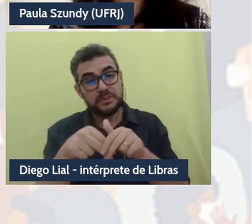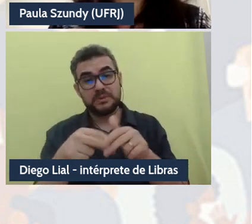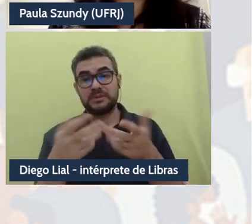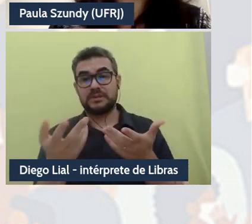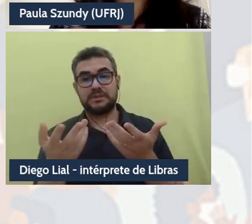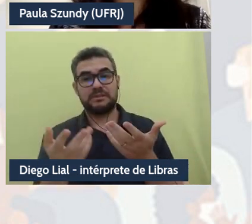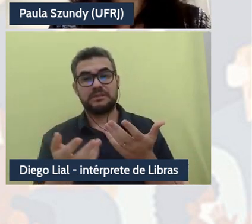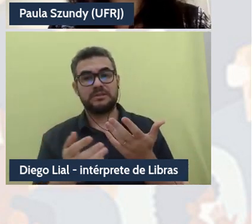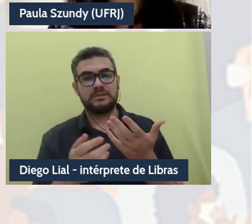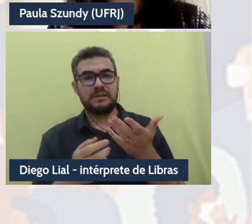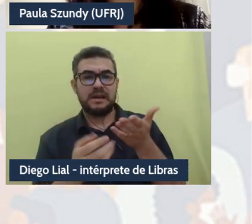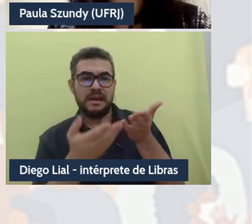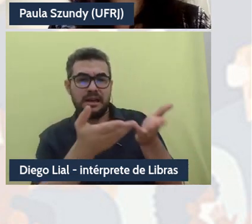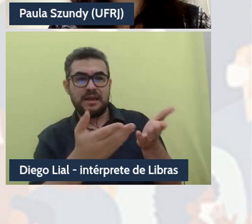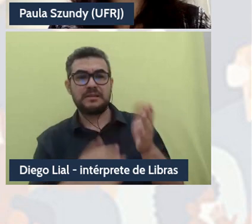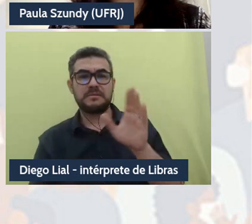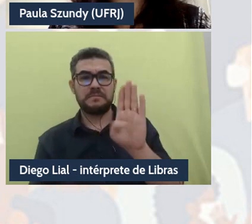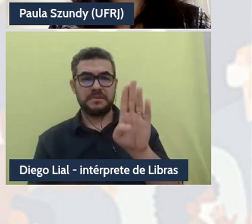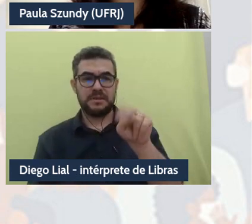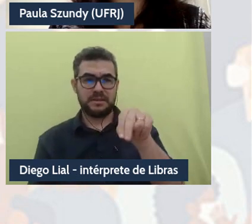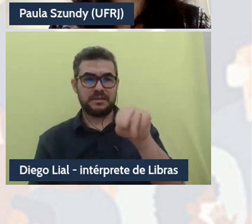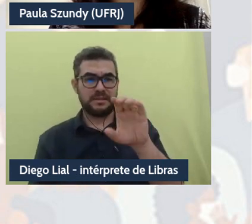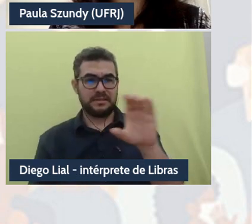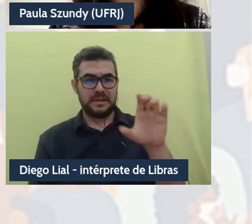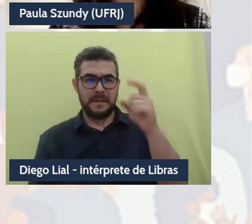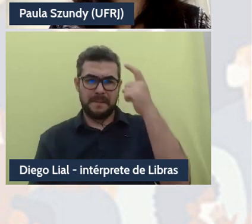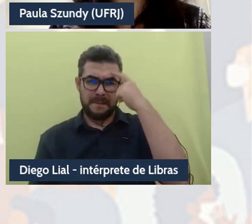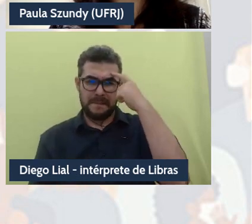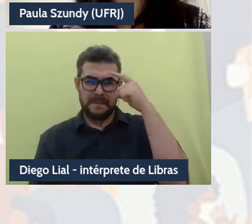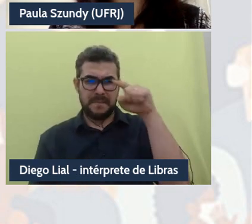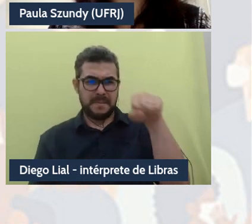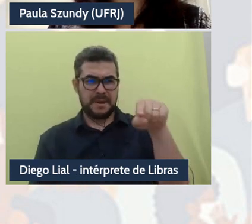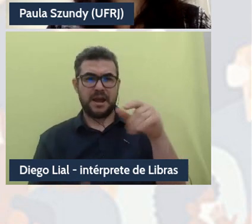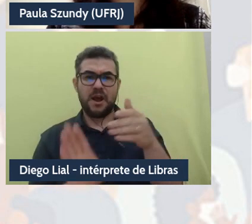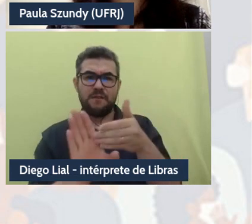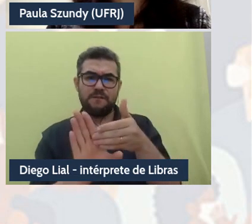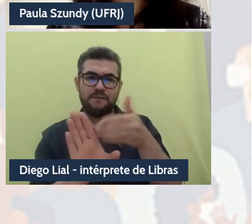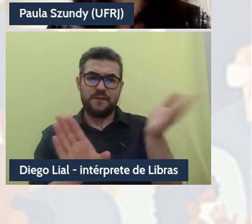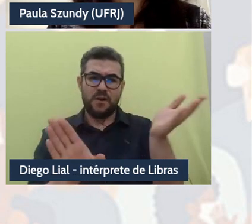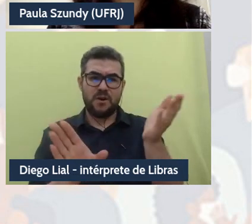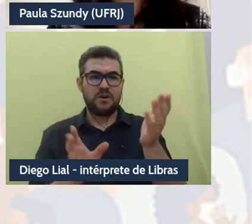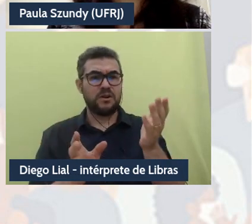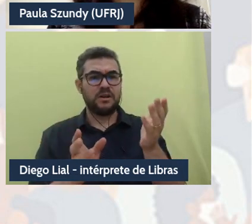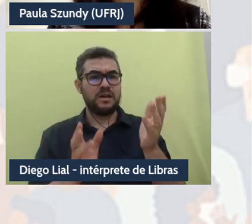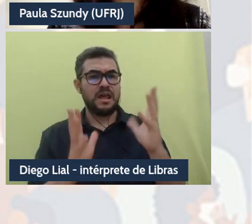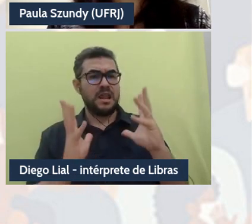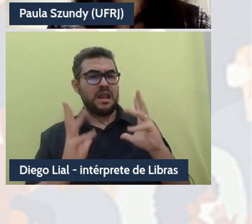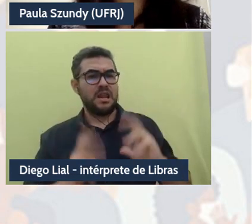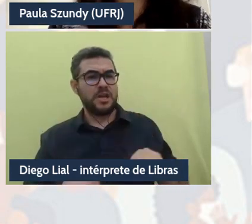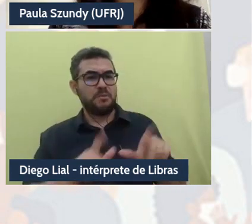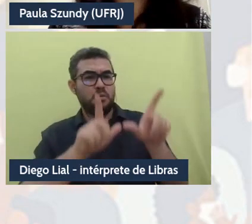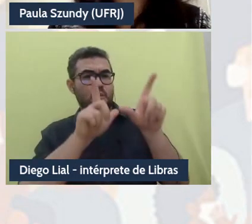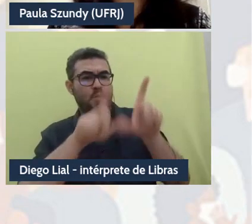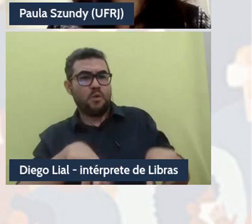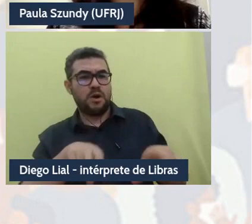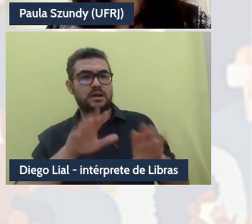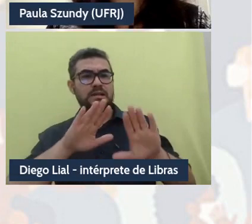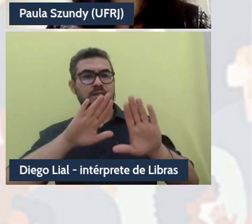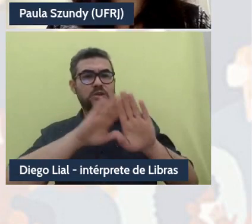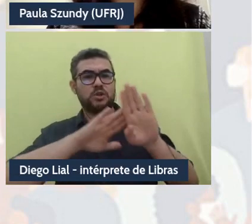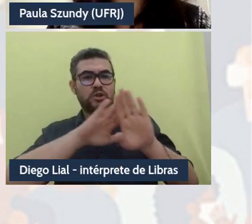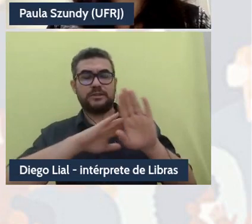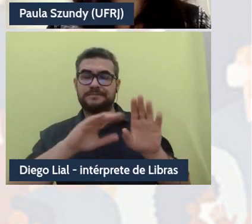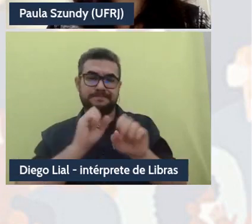macro e micro contexto ideológico, né? Pensando ainda em